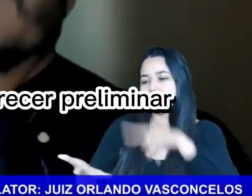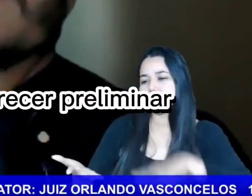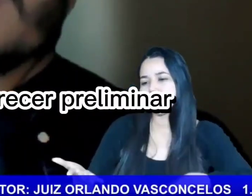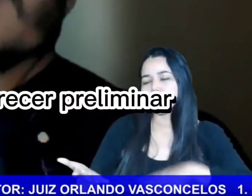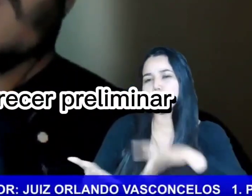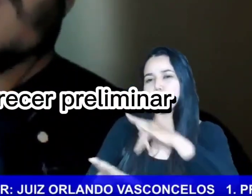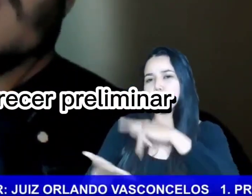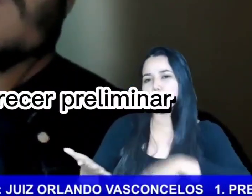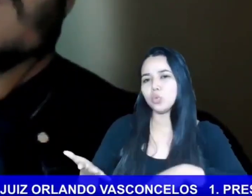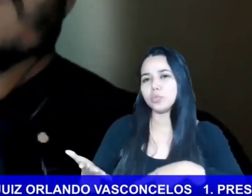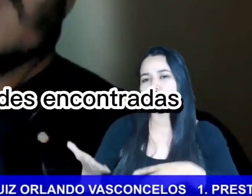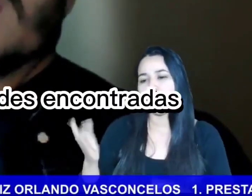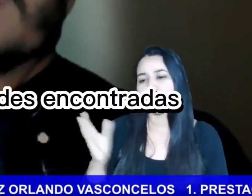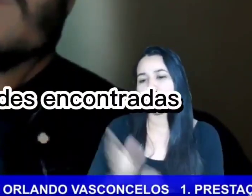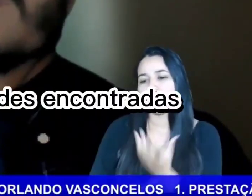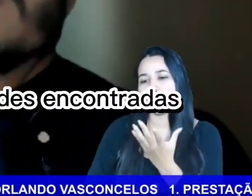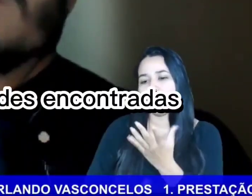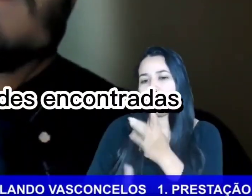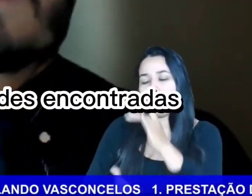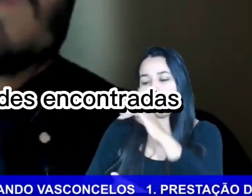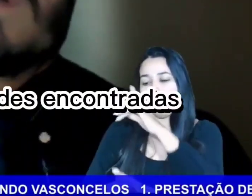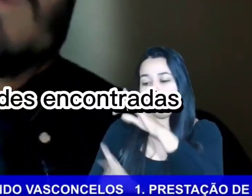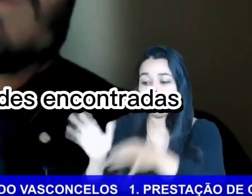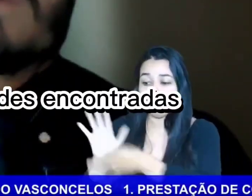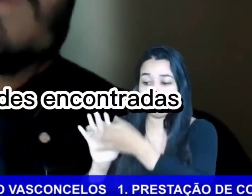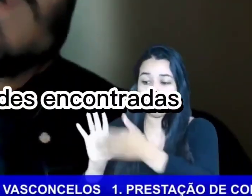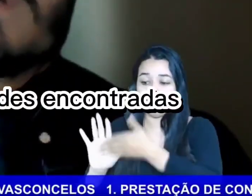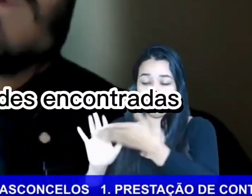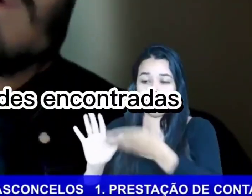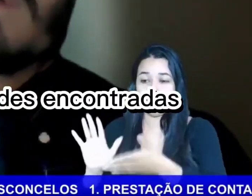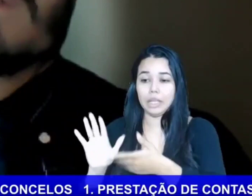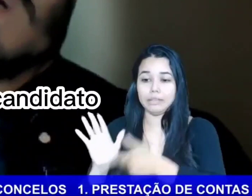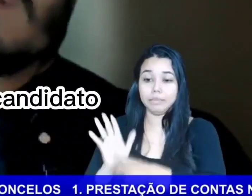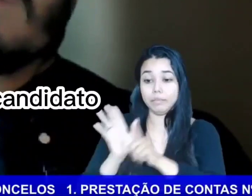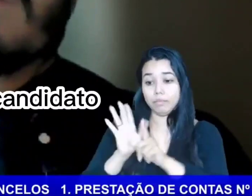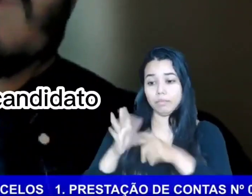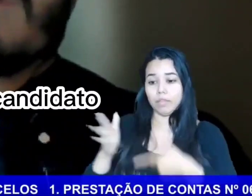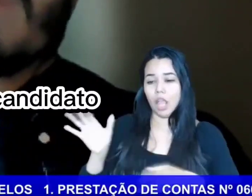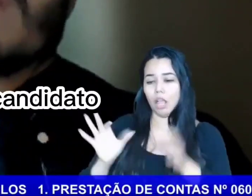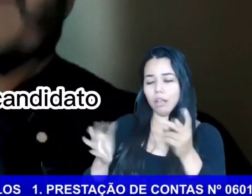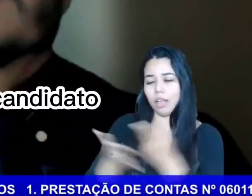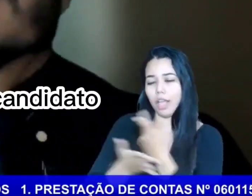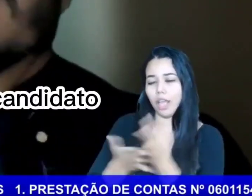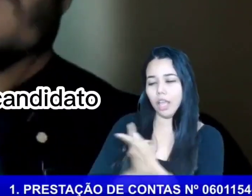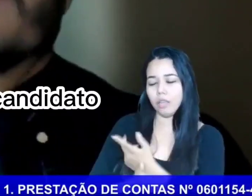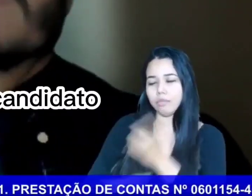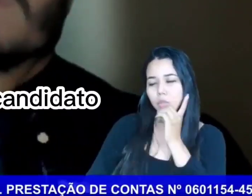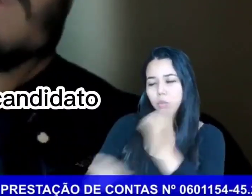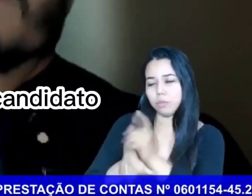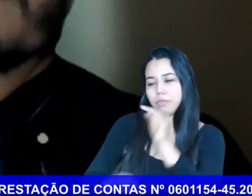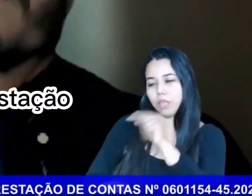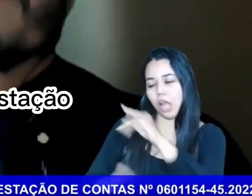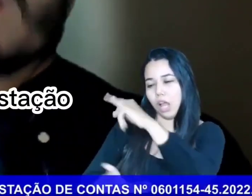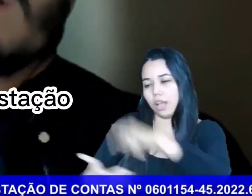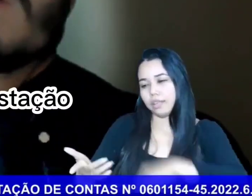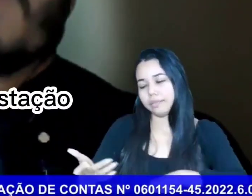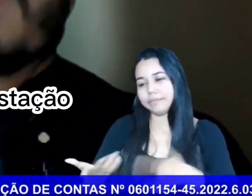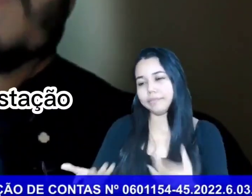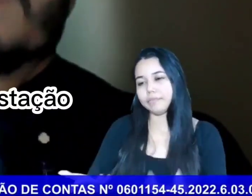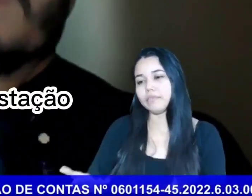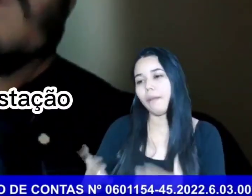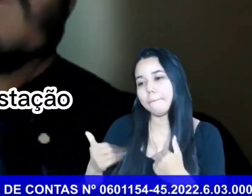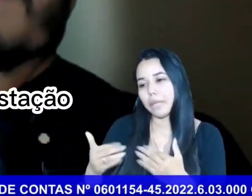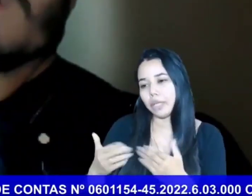emitiu parecer preliminar, no qual enumerou as irregularidades encontradas e sugeriu a diligência ao candidato para